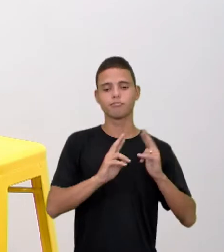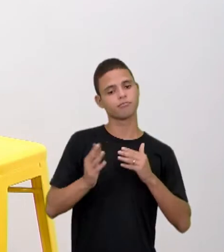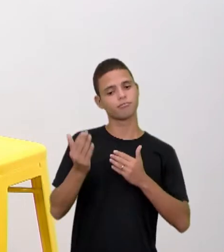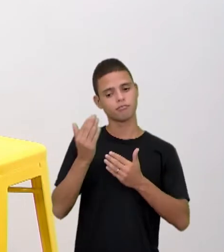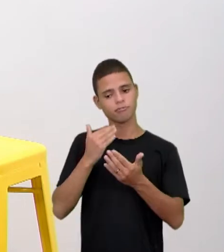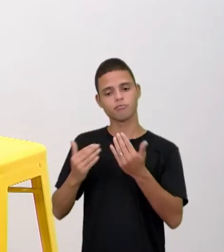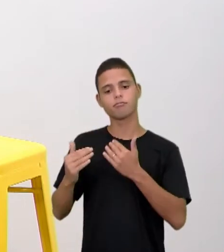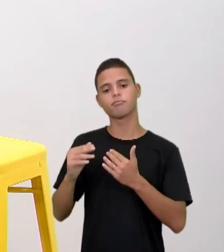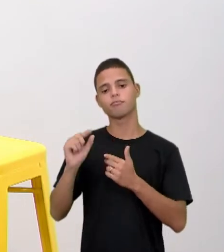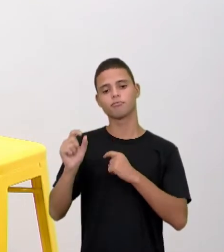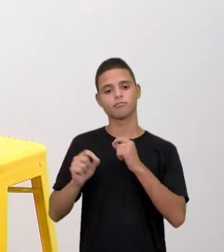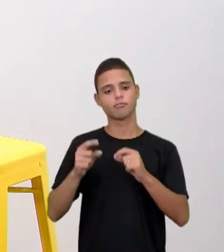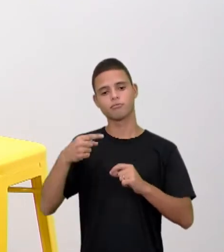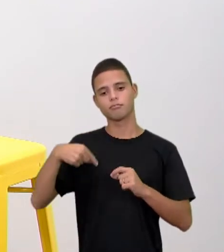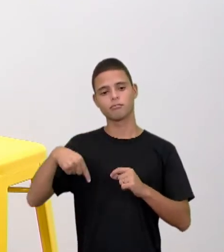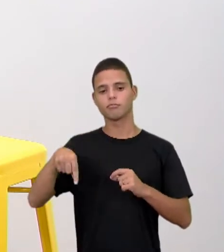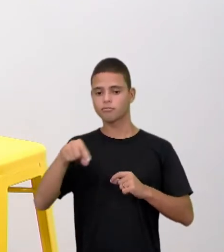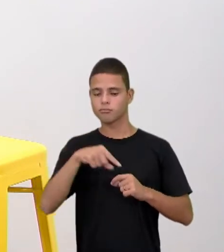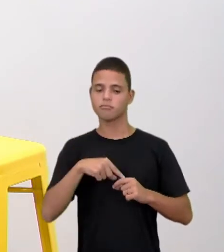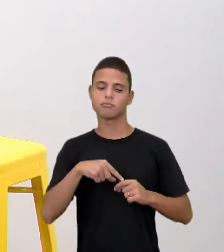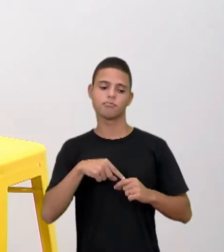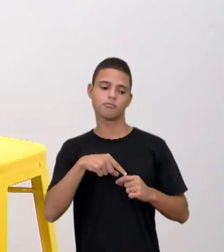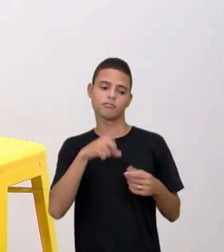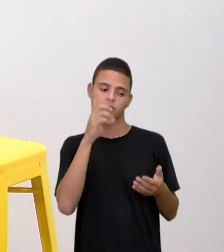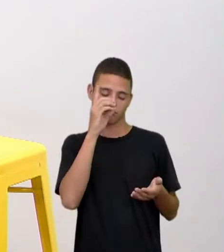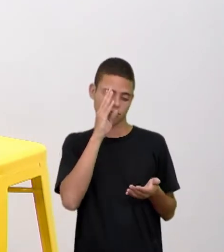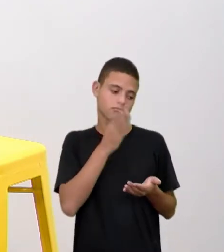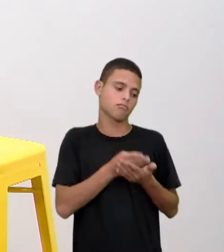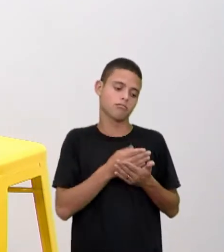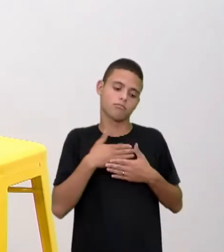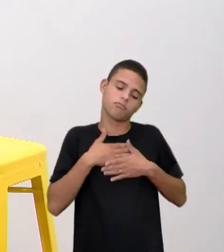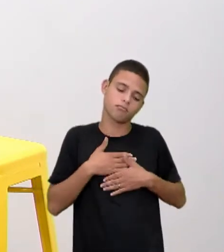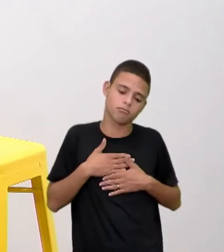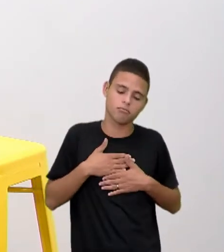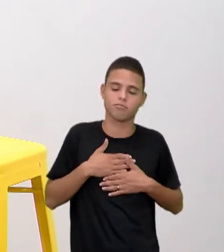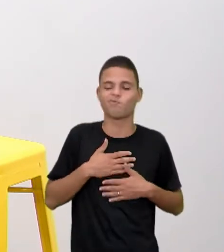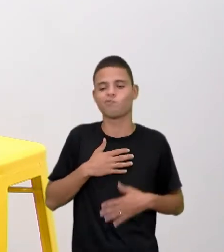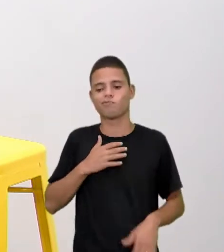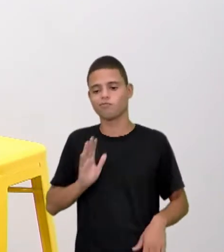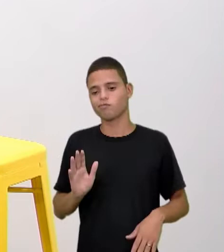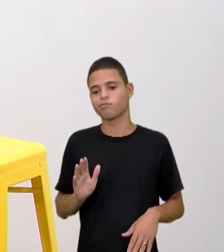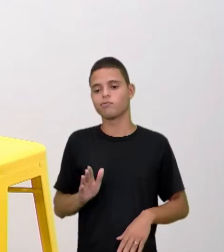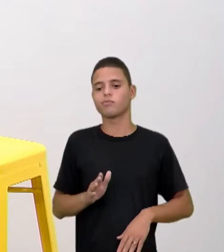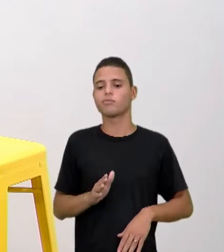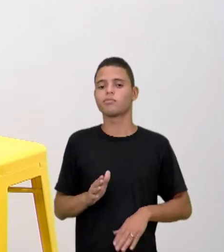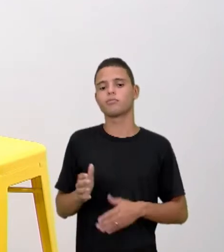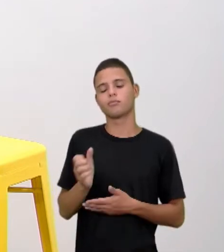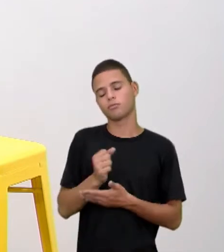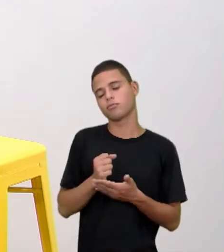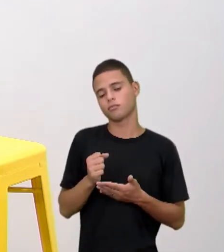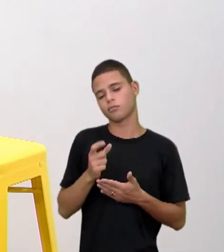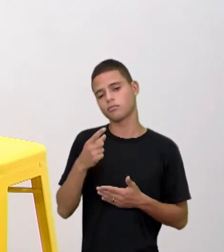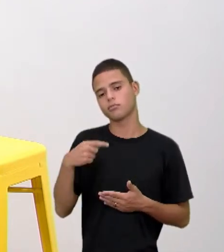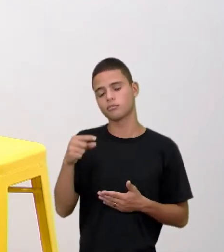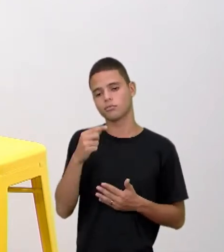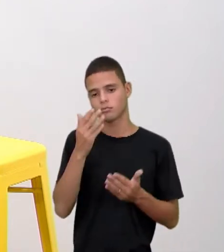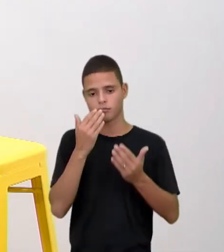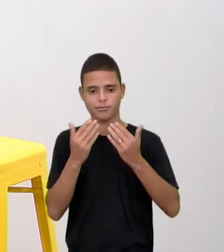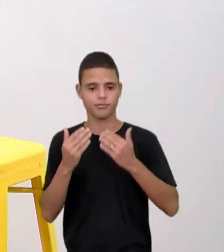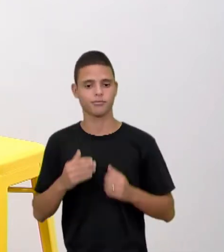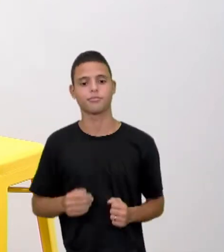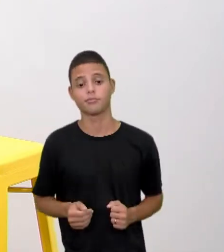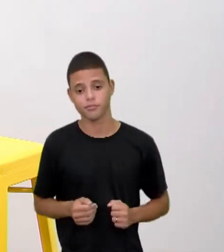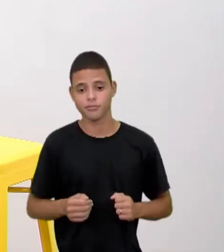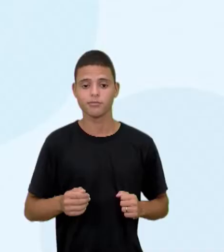né? O que a gente vai estabelecer como comidas que a gente gosta, que a gente não gosta e o que é padrão pra gente de alimento. Então, aqui nessa